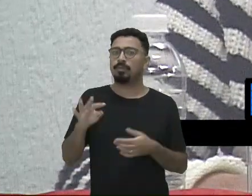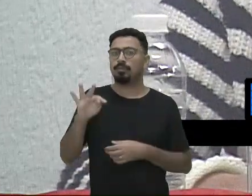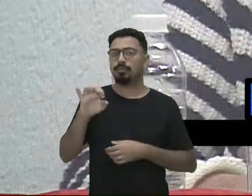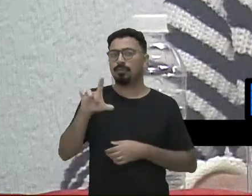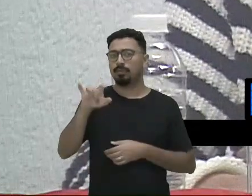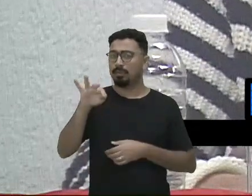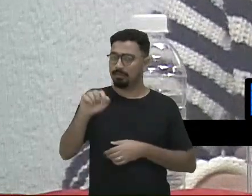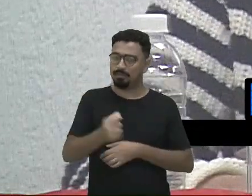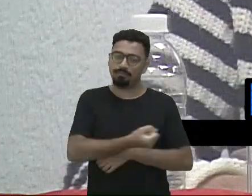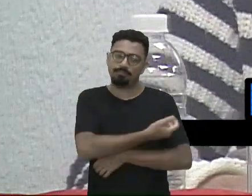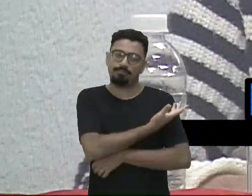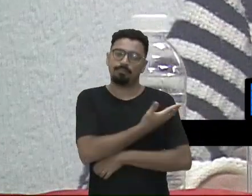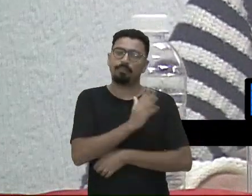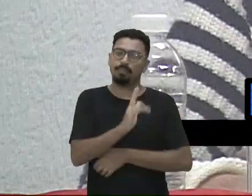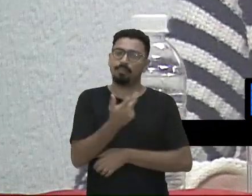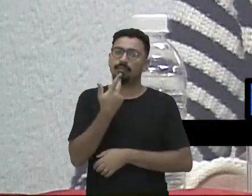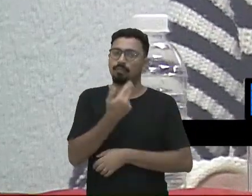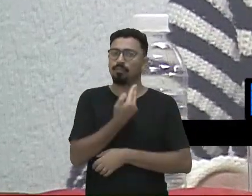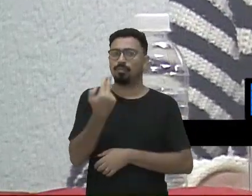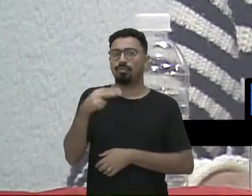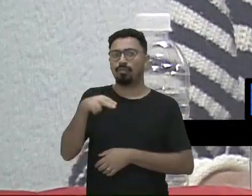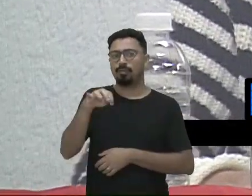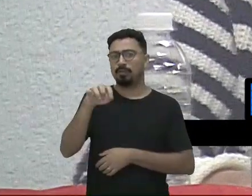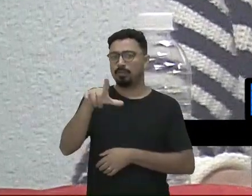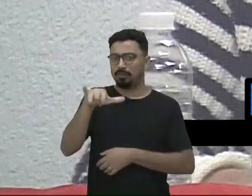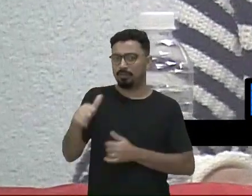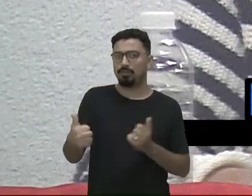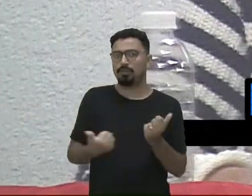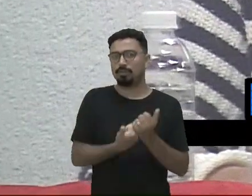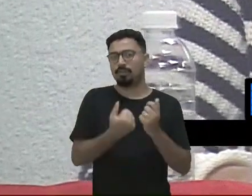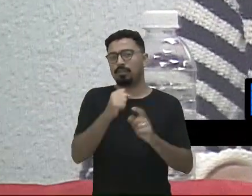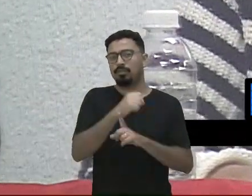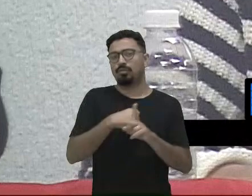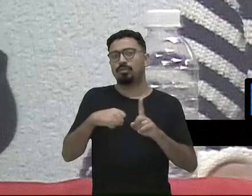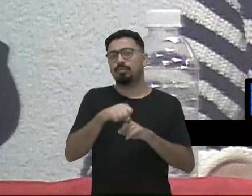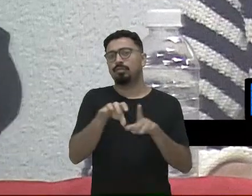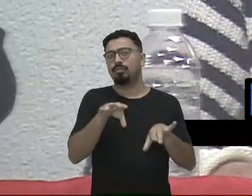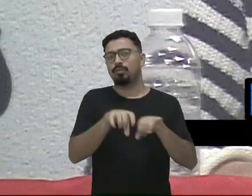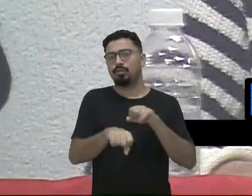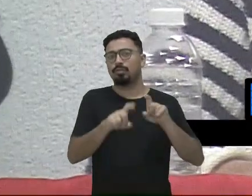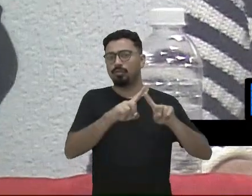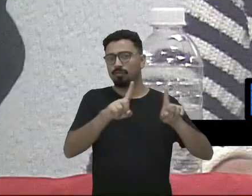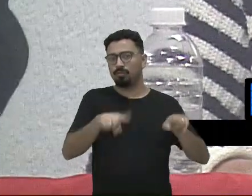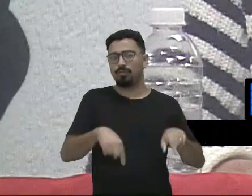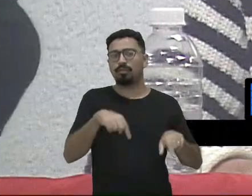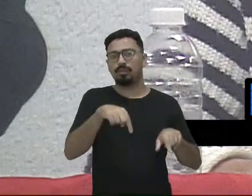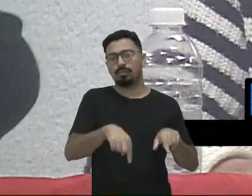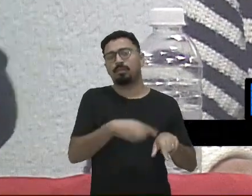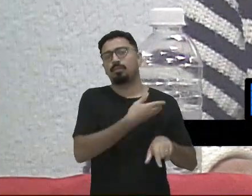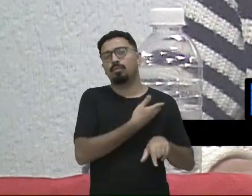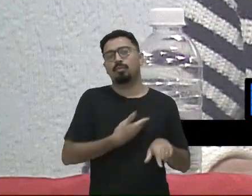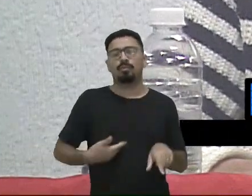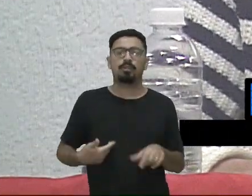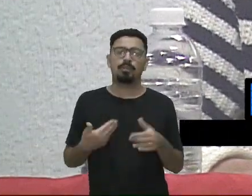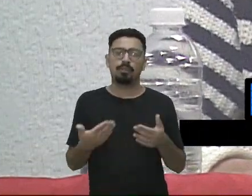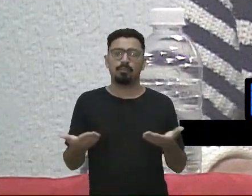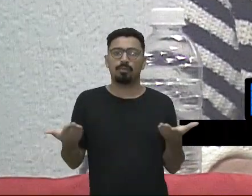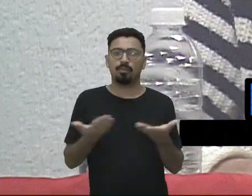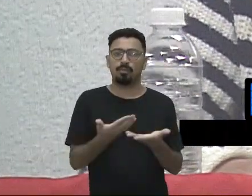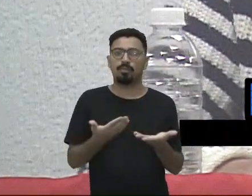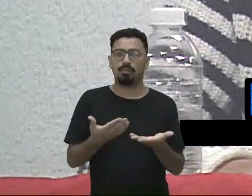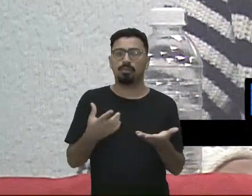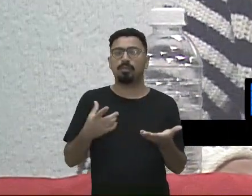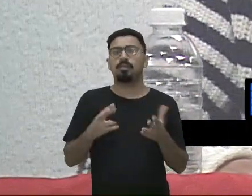me apresentou, sou Natália, sou assistente social de formação, servidora estatutária, e estou atualmente respondendo